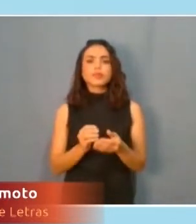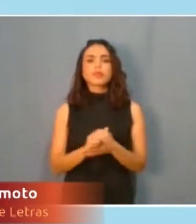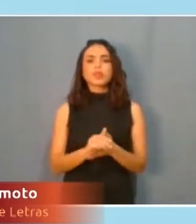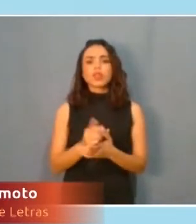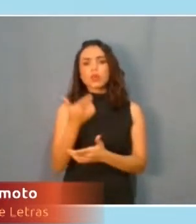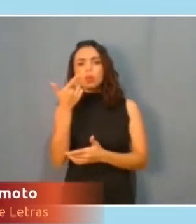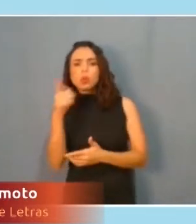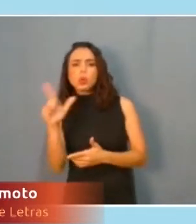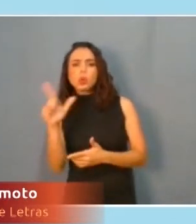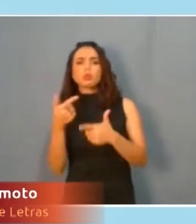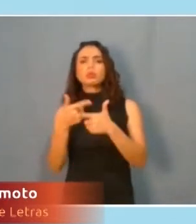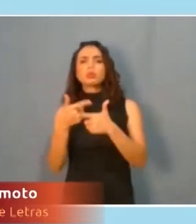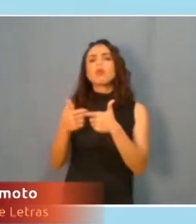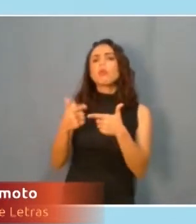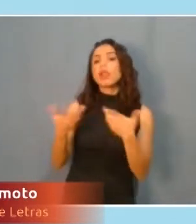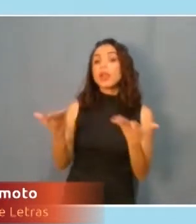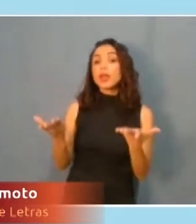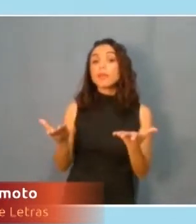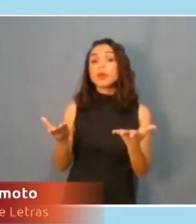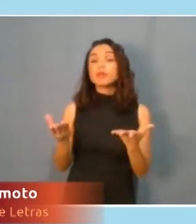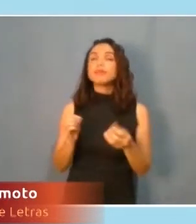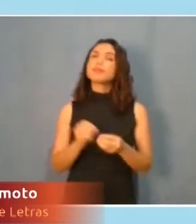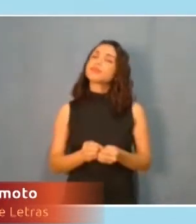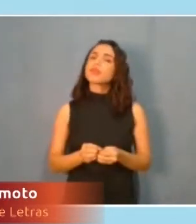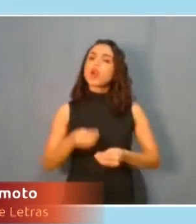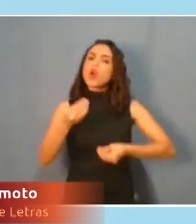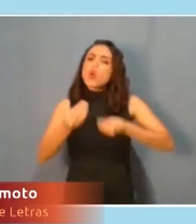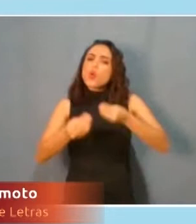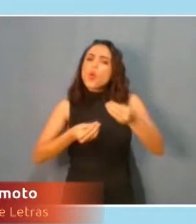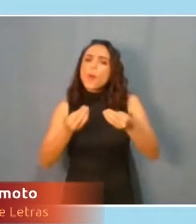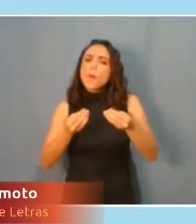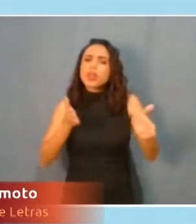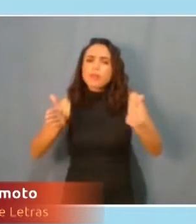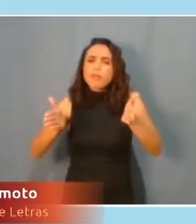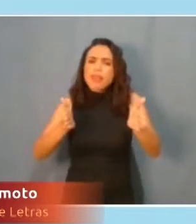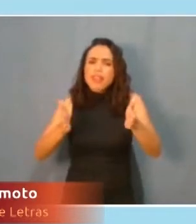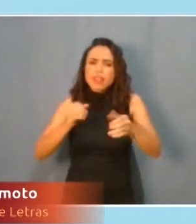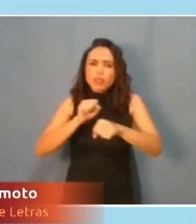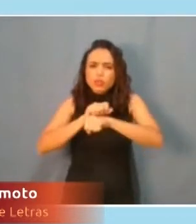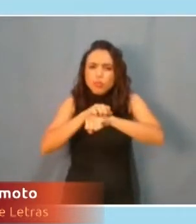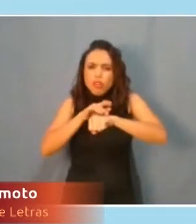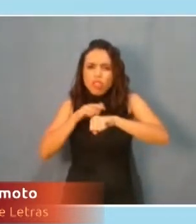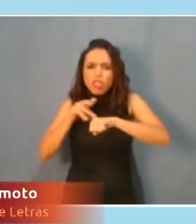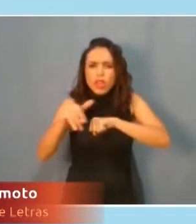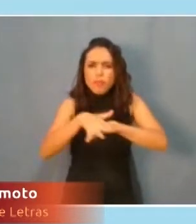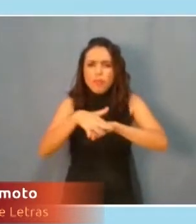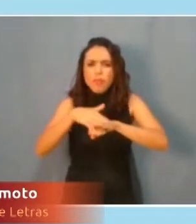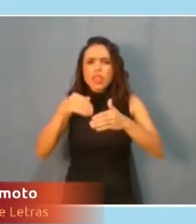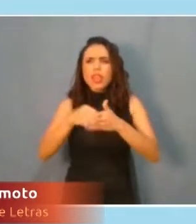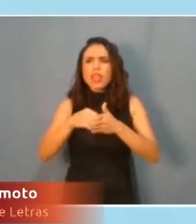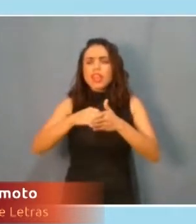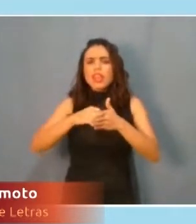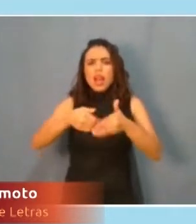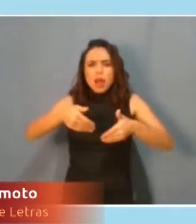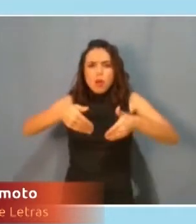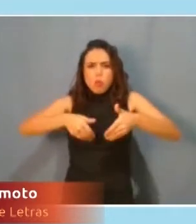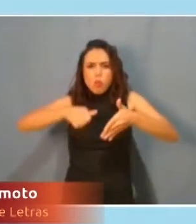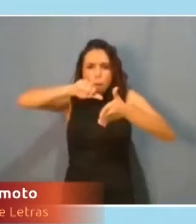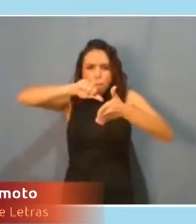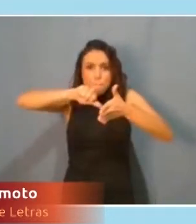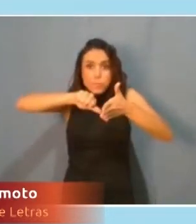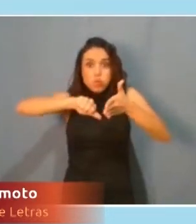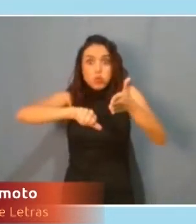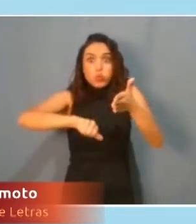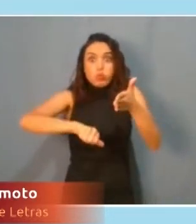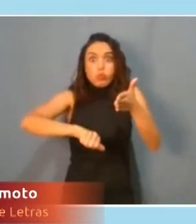a pandemia, como a pandemia influenciou, né, esse aumento da fome no Brasil. Ela não é a única causadora,